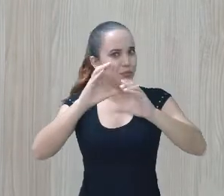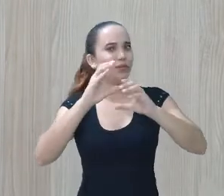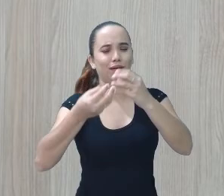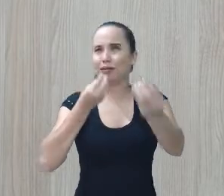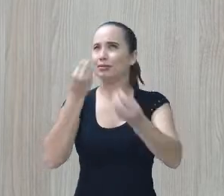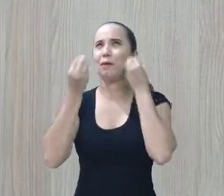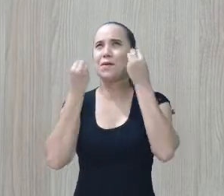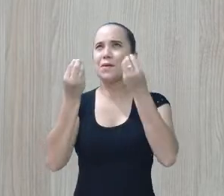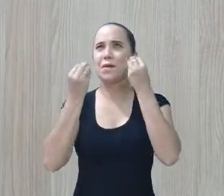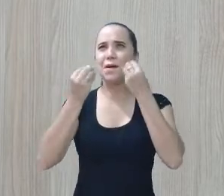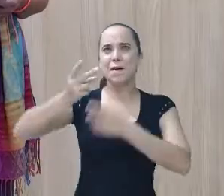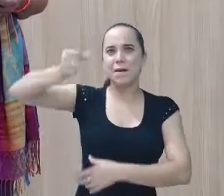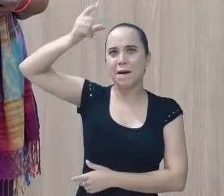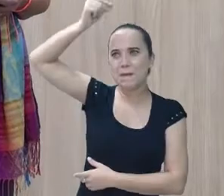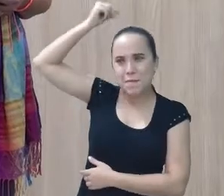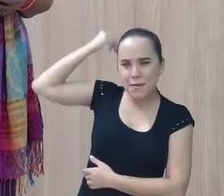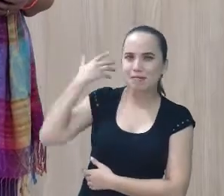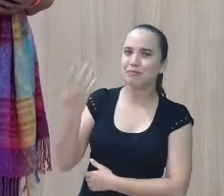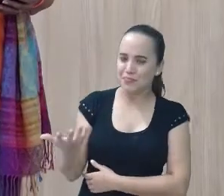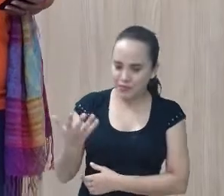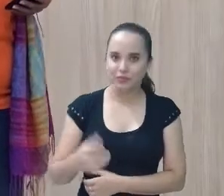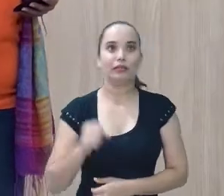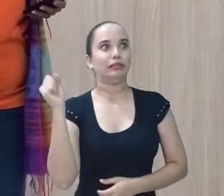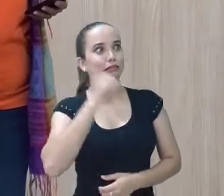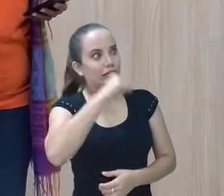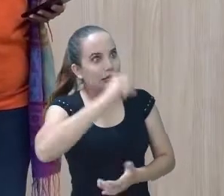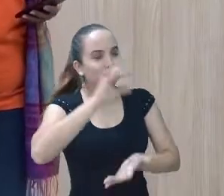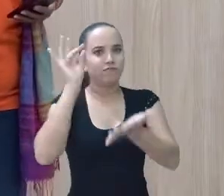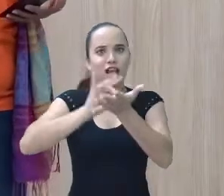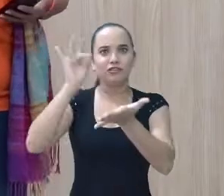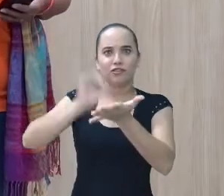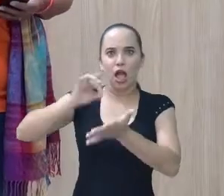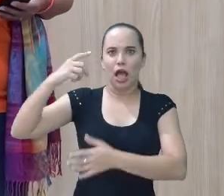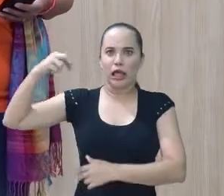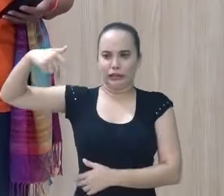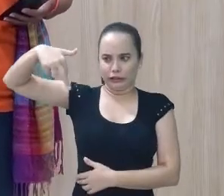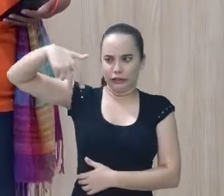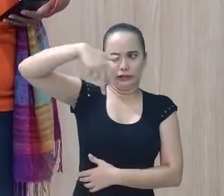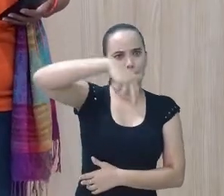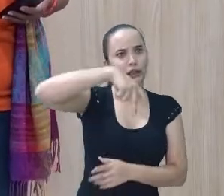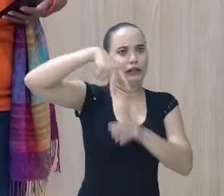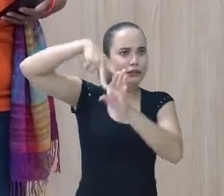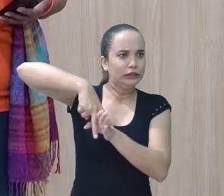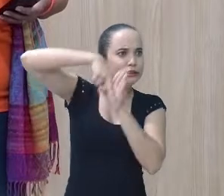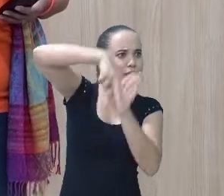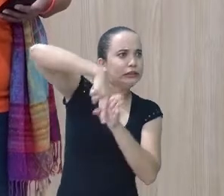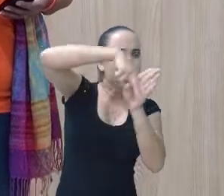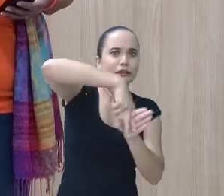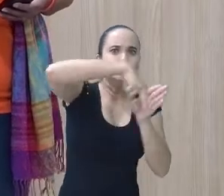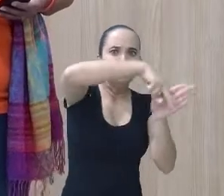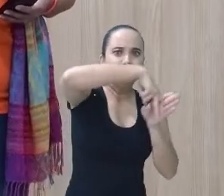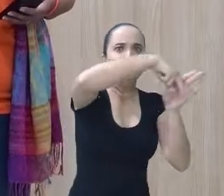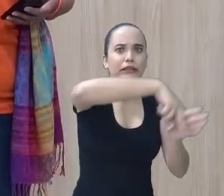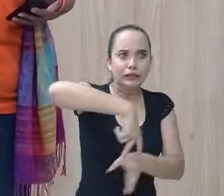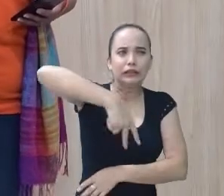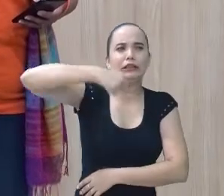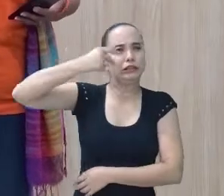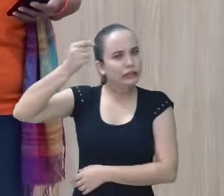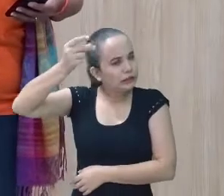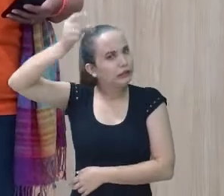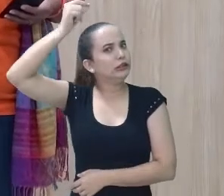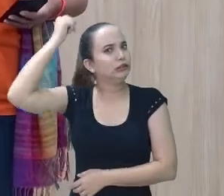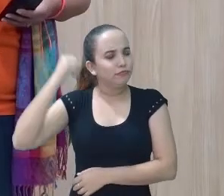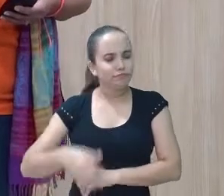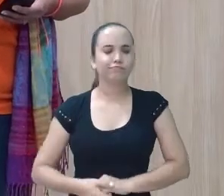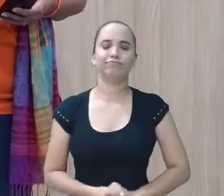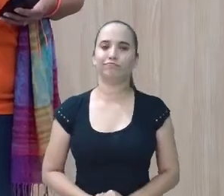pessoas, como era isso? Pois é, você vai de um vilarejo a outro não sei quantos dias. Era. De cavalo. De cavalo, ou a pé mesmo, as pessoas andavam